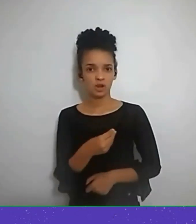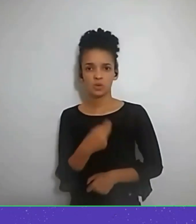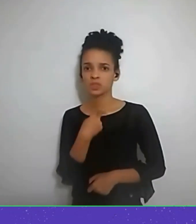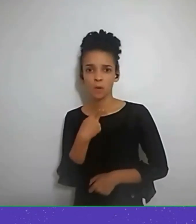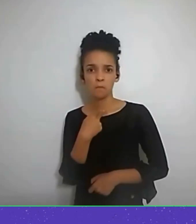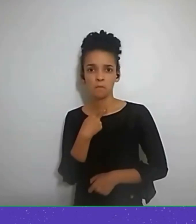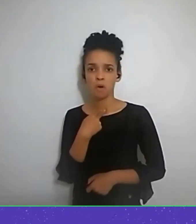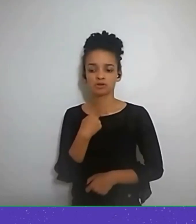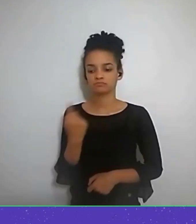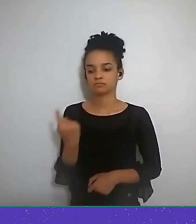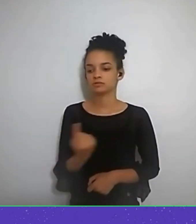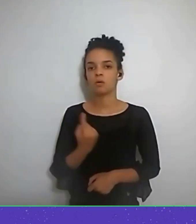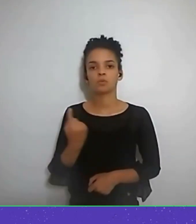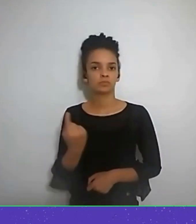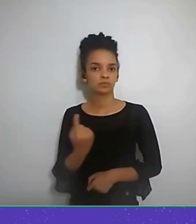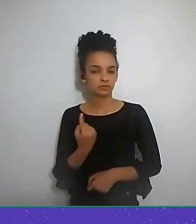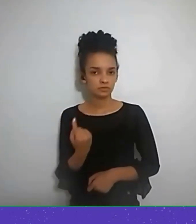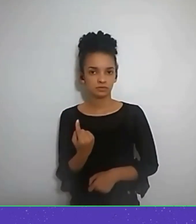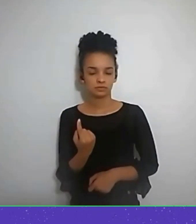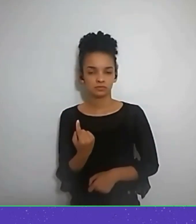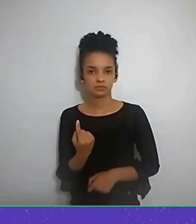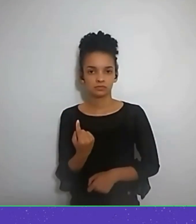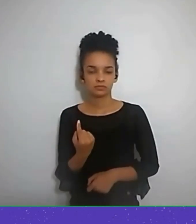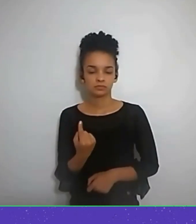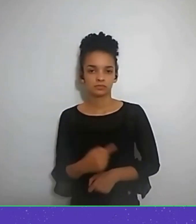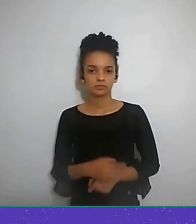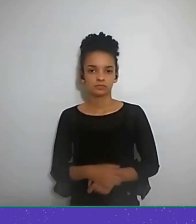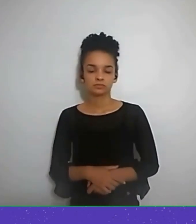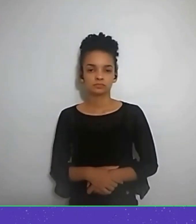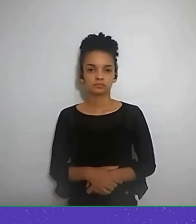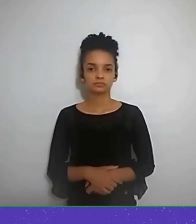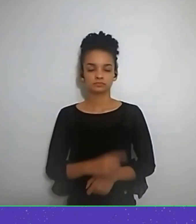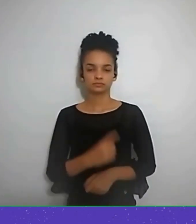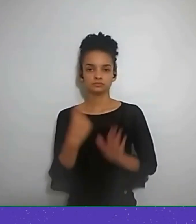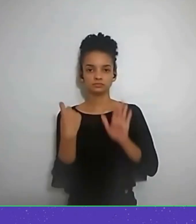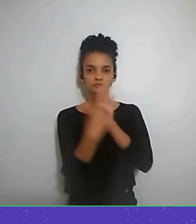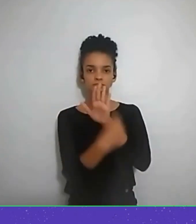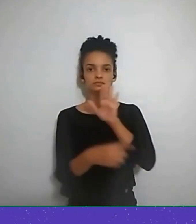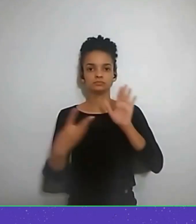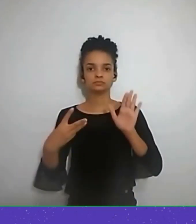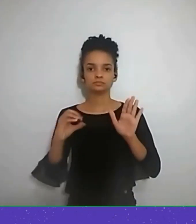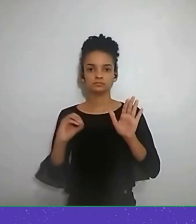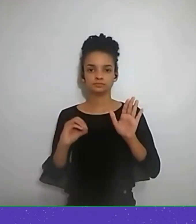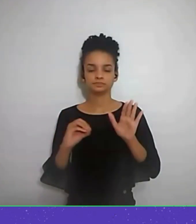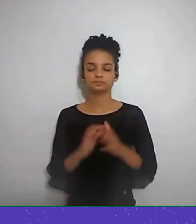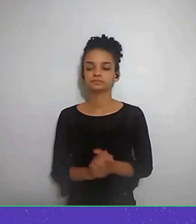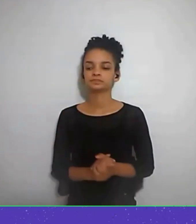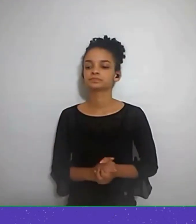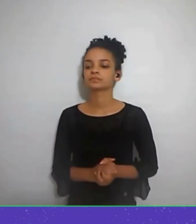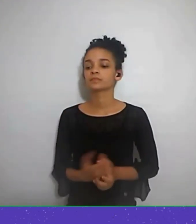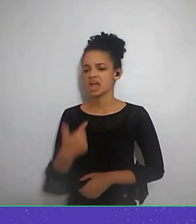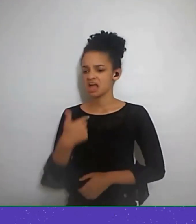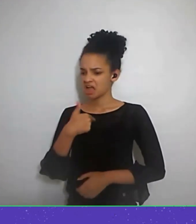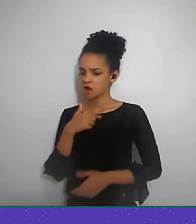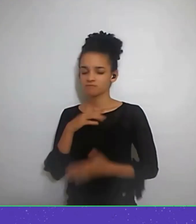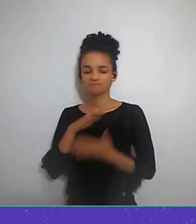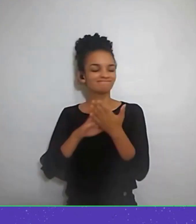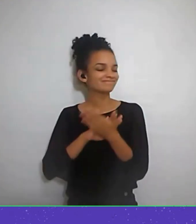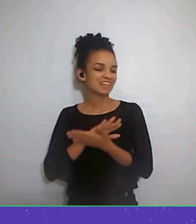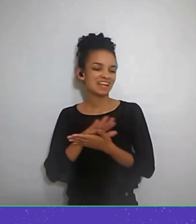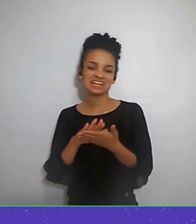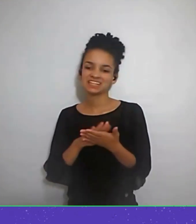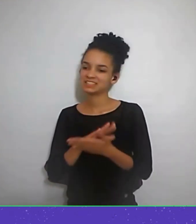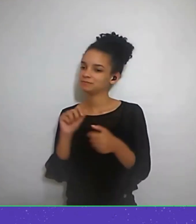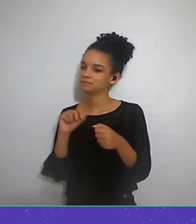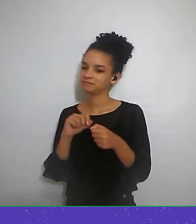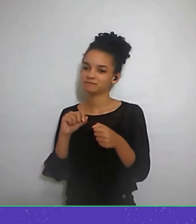para fazer nada de si mesmo. Versículo 30: eu nada posso fazer de mim mesmo, na forma